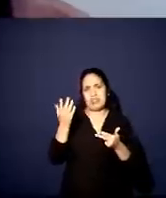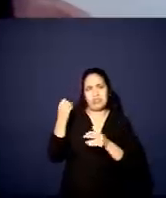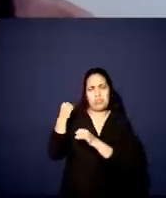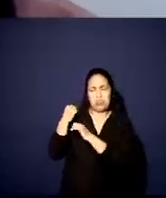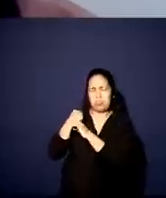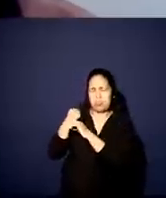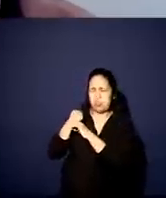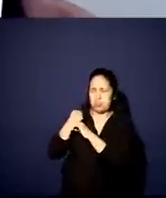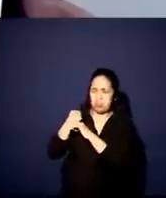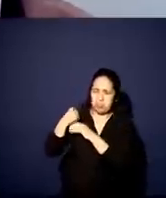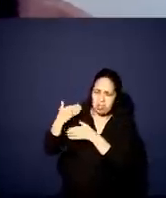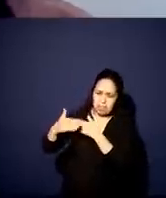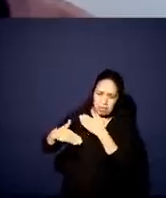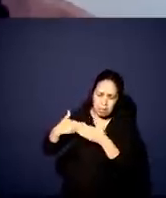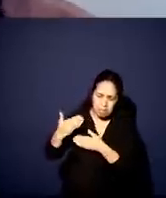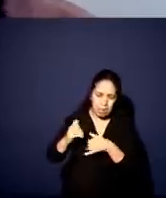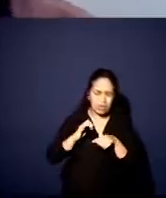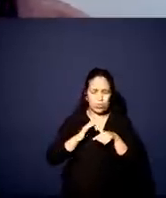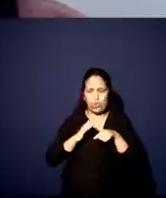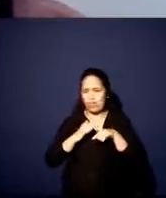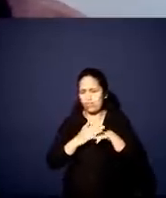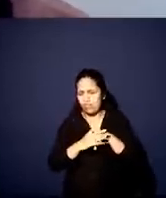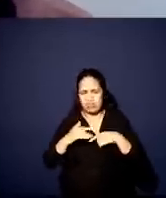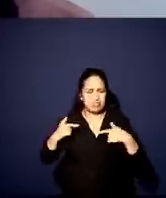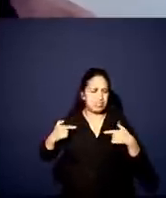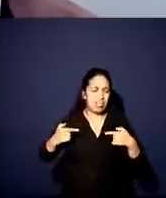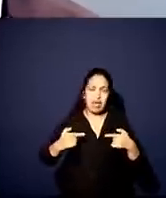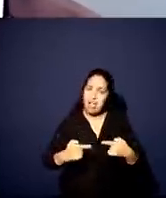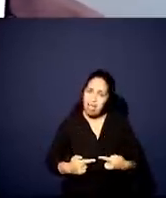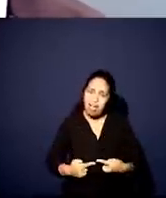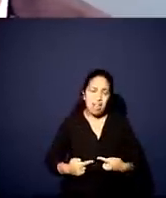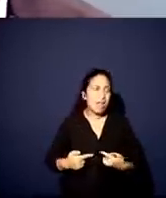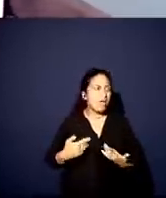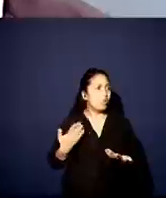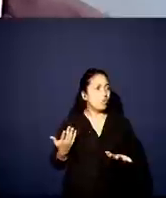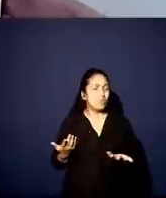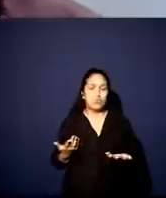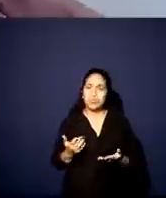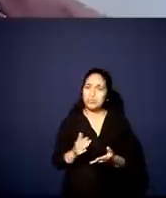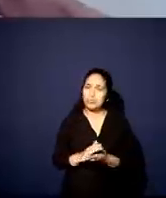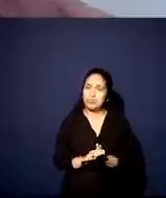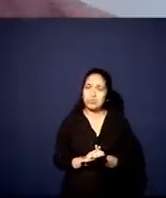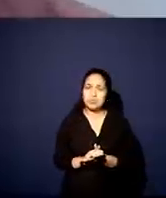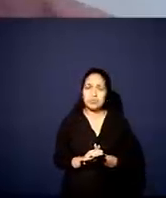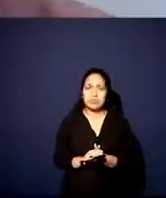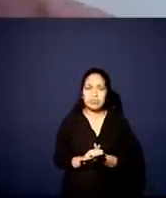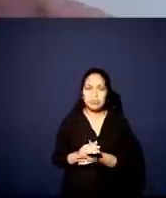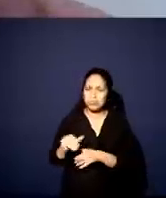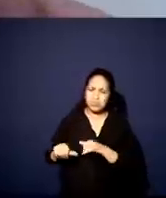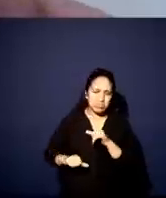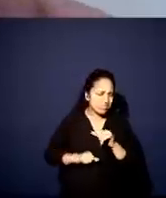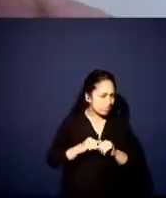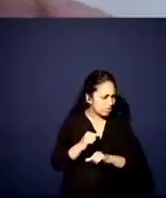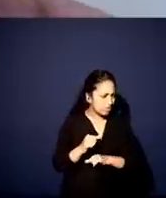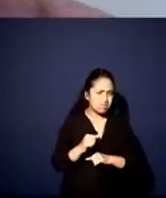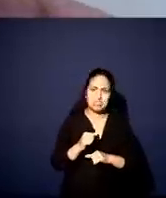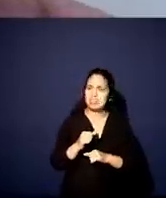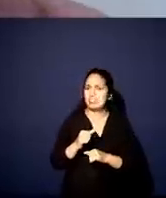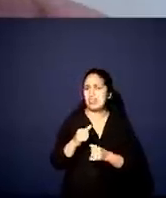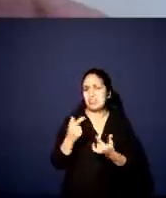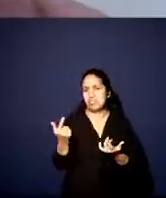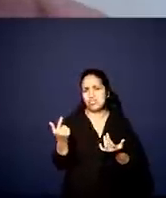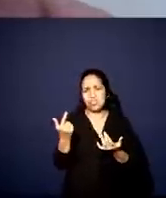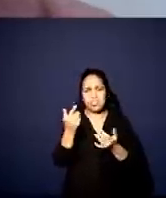com choque de Covid, com choque de guerra, com mudança de, né, descarbonização,